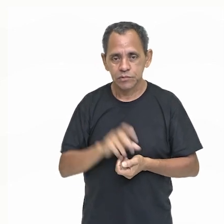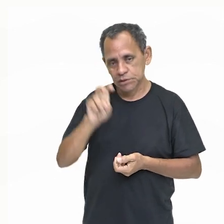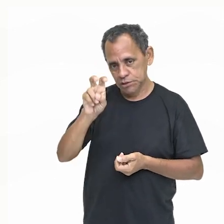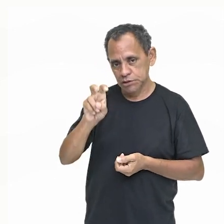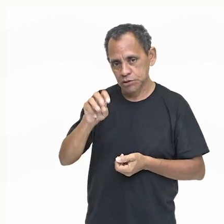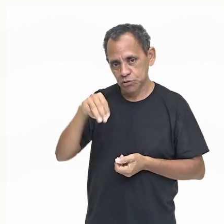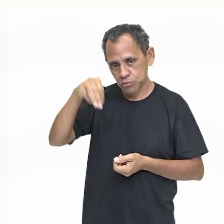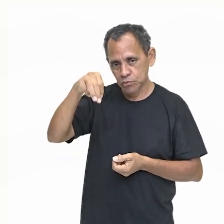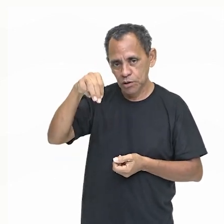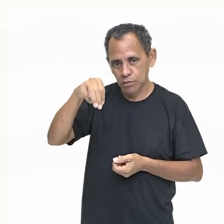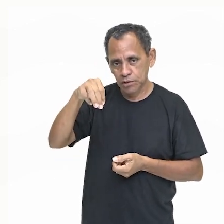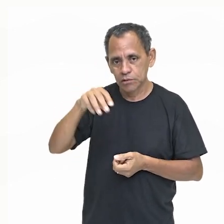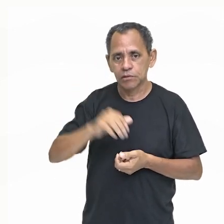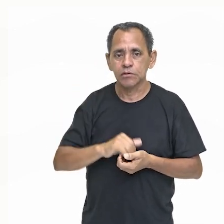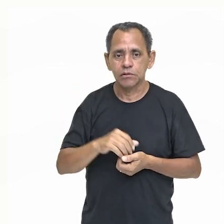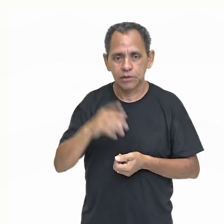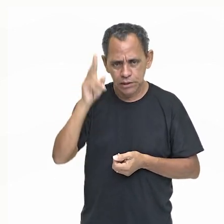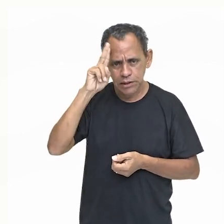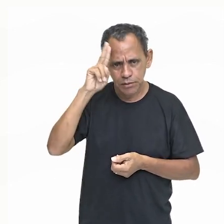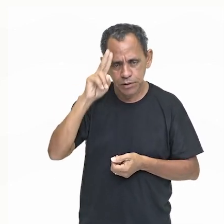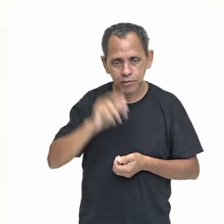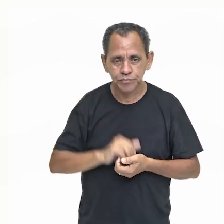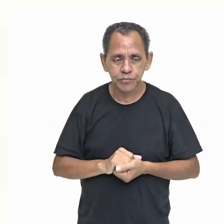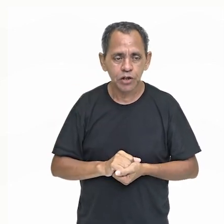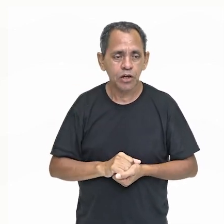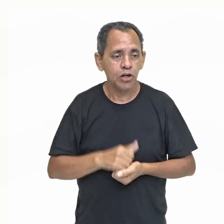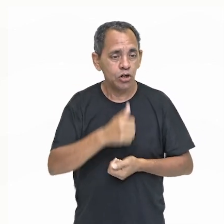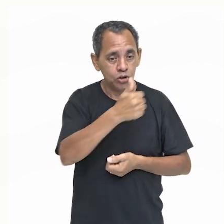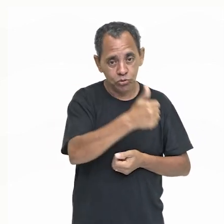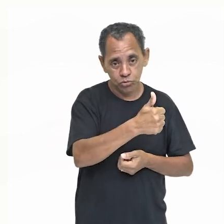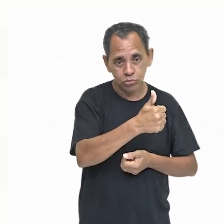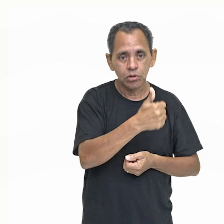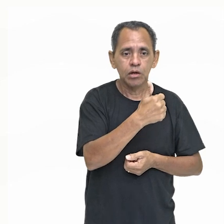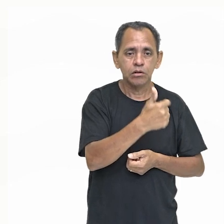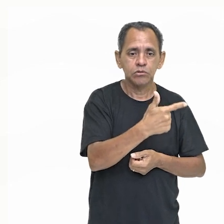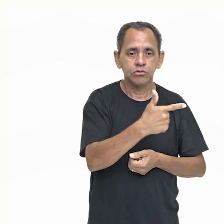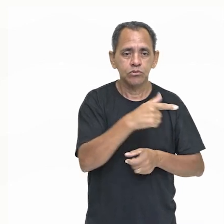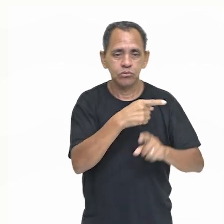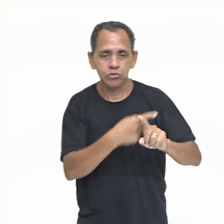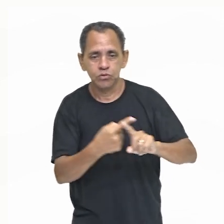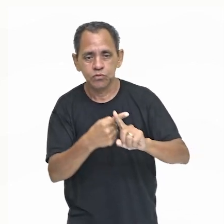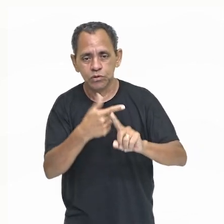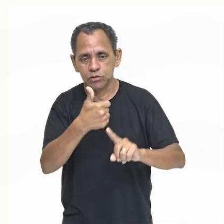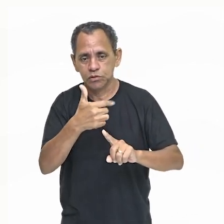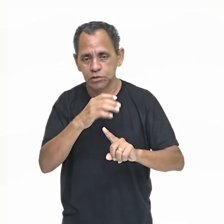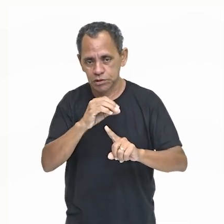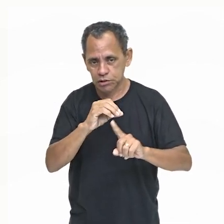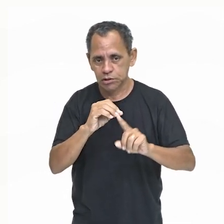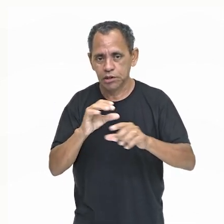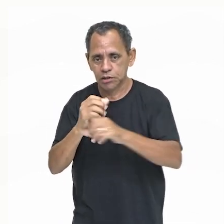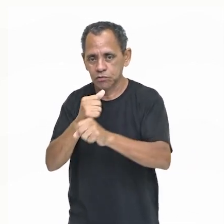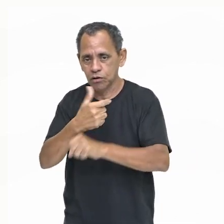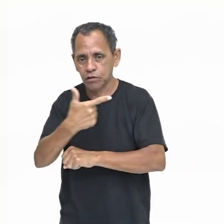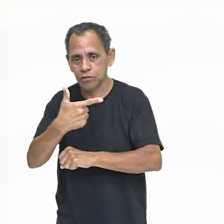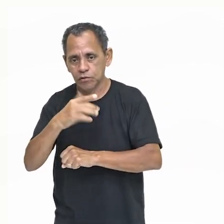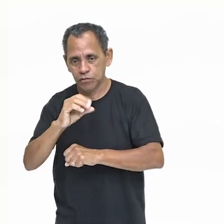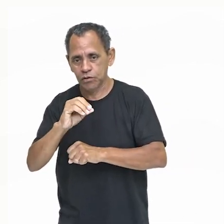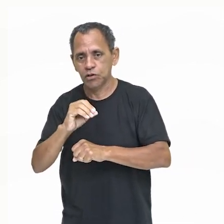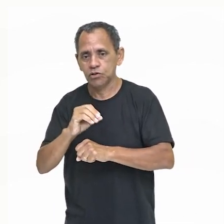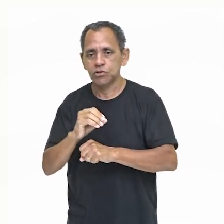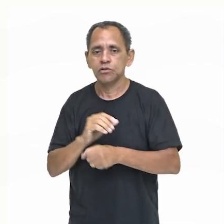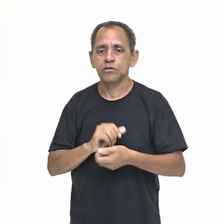5 quando eu multiplico du ve 10 20 20 x 5 a energia potencial